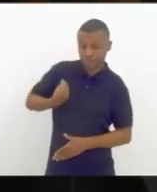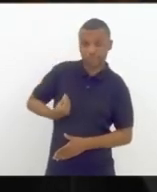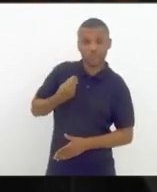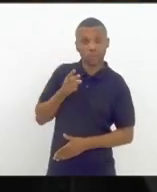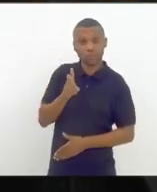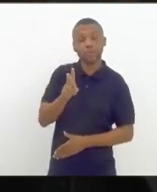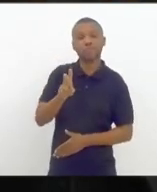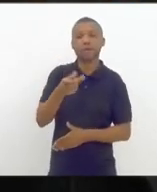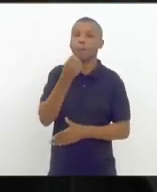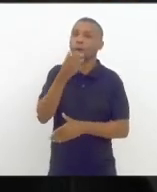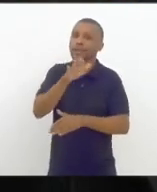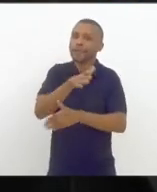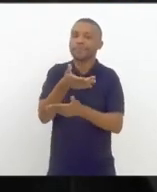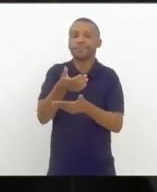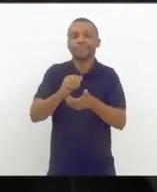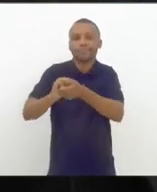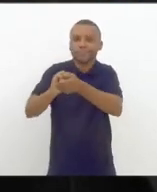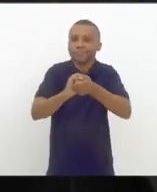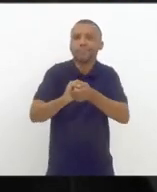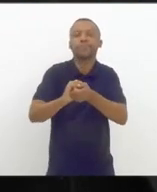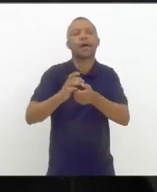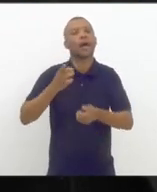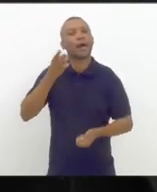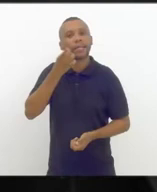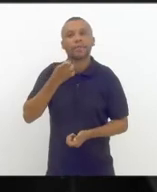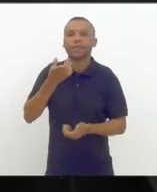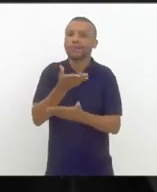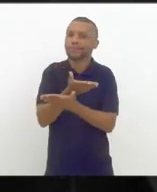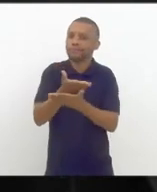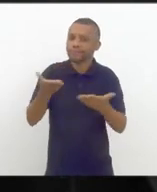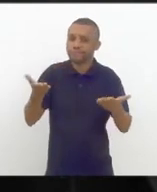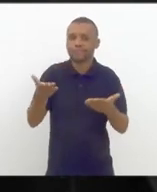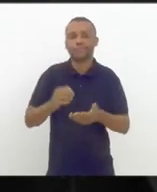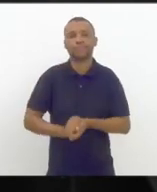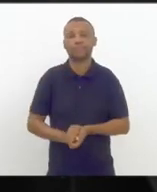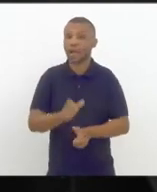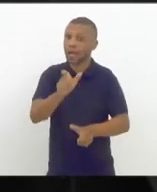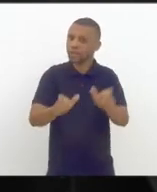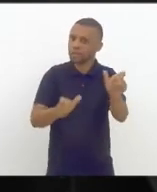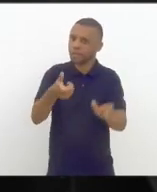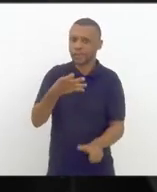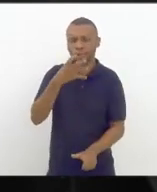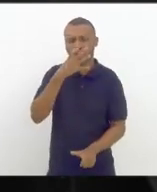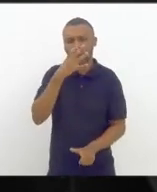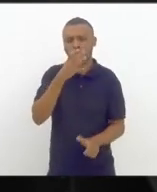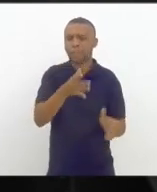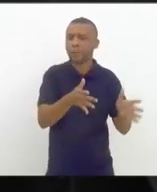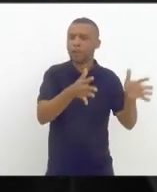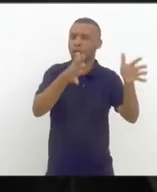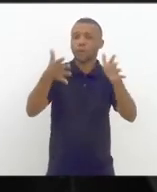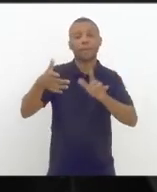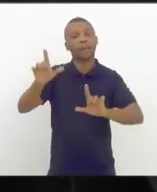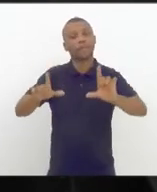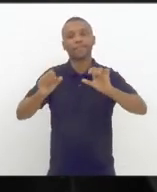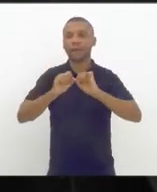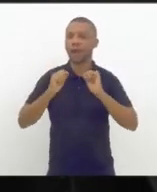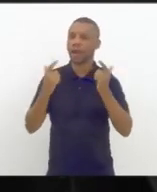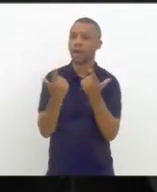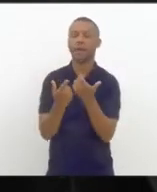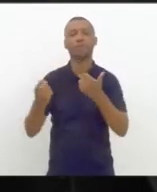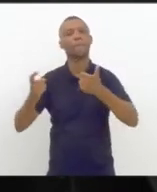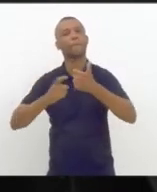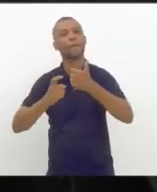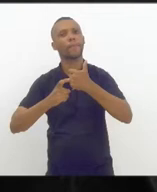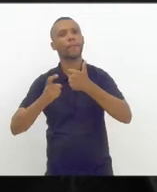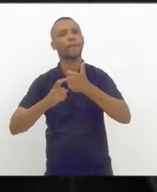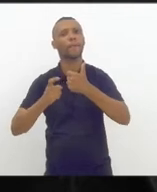começam a ingressar também no plenário virtual cidadãos E cidadãs que nos assistem pela TV alerj nos seguem pelas redes